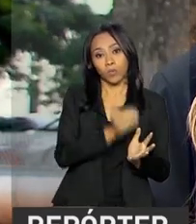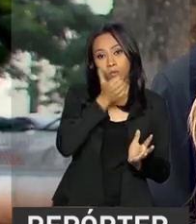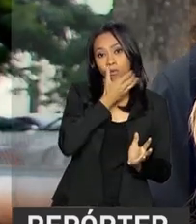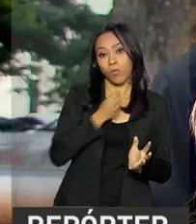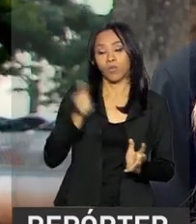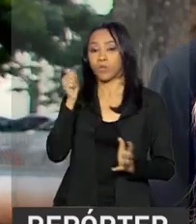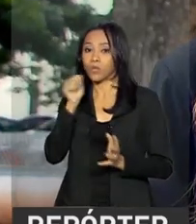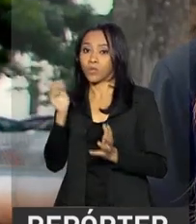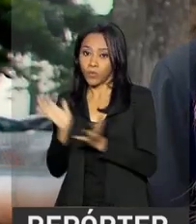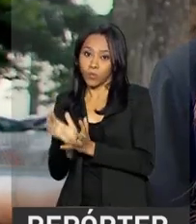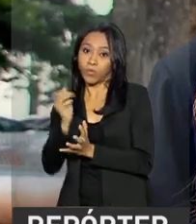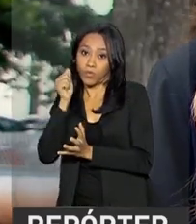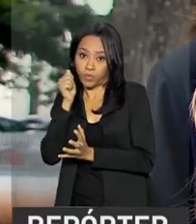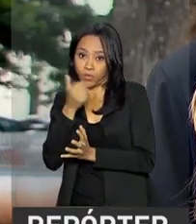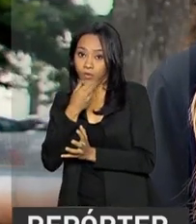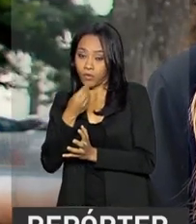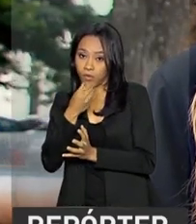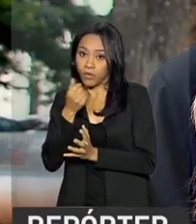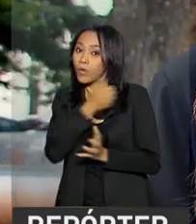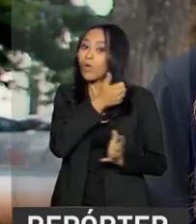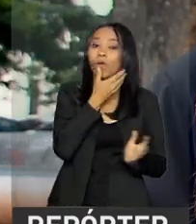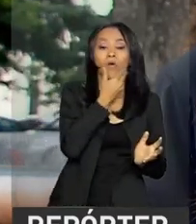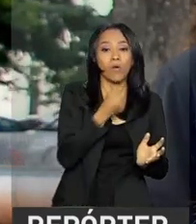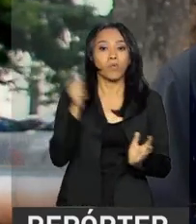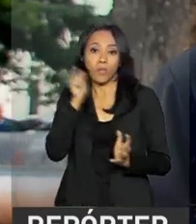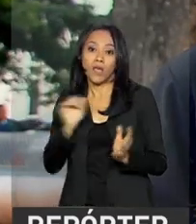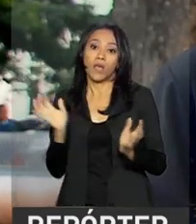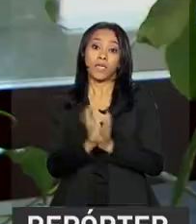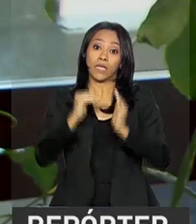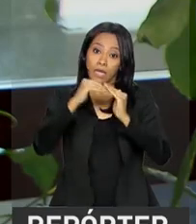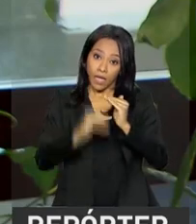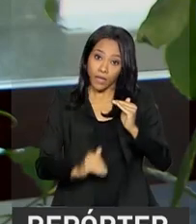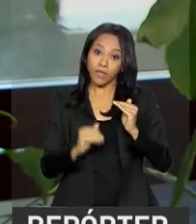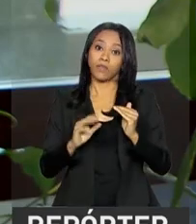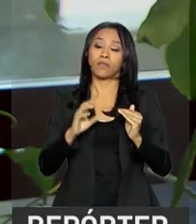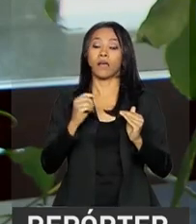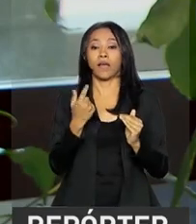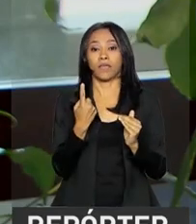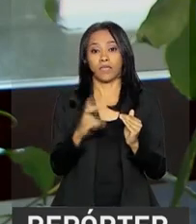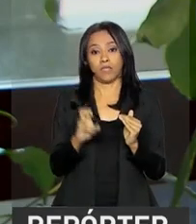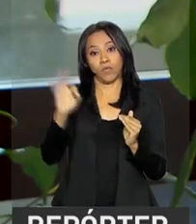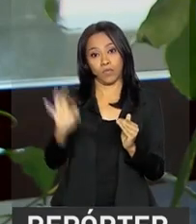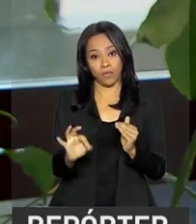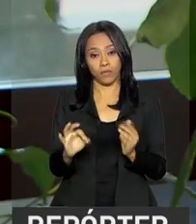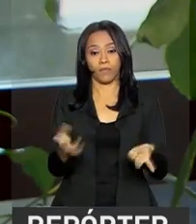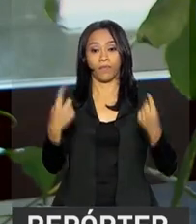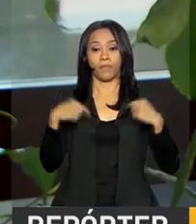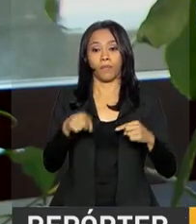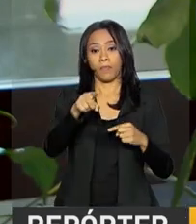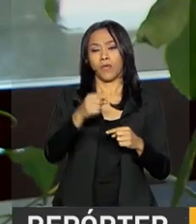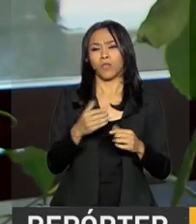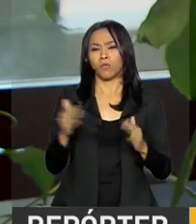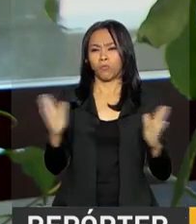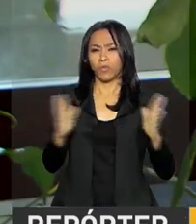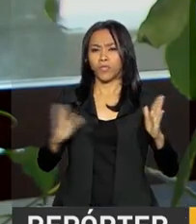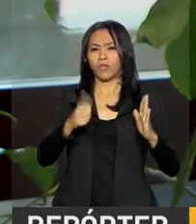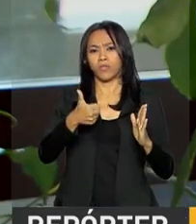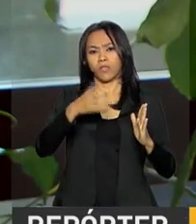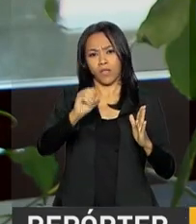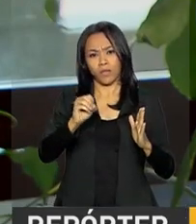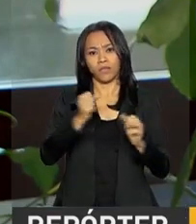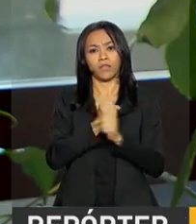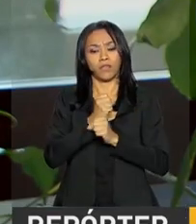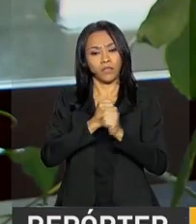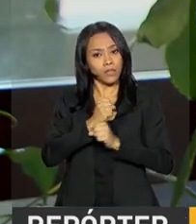mulheres caiu, passou de 17% para 15%. A gente observou nos últimos 10 anos um crescimento da participação feminina